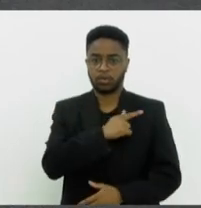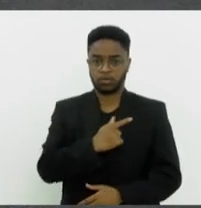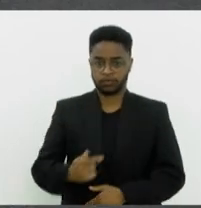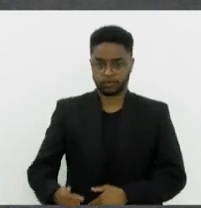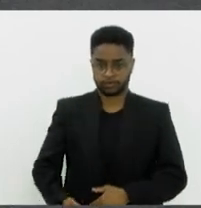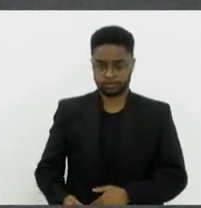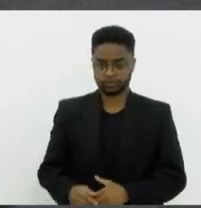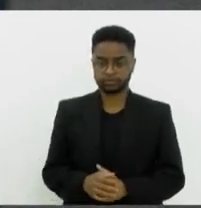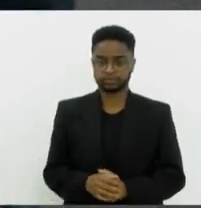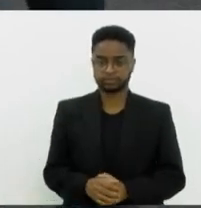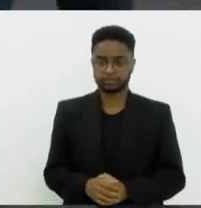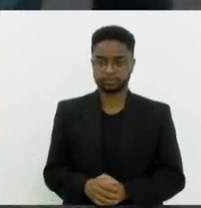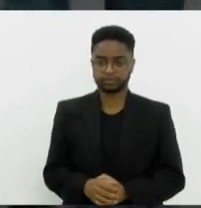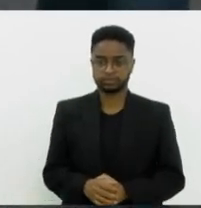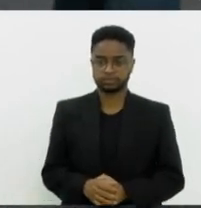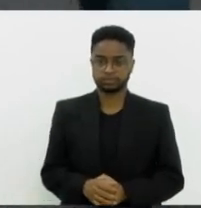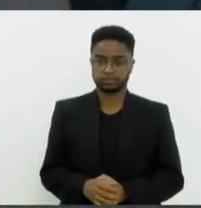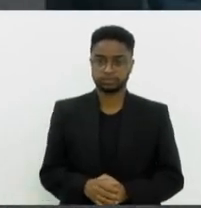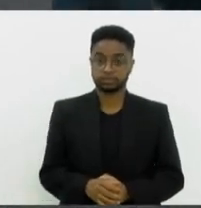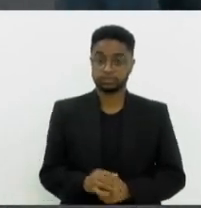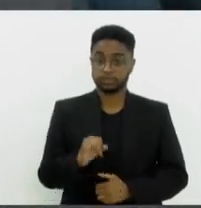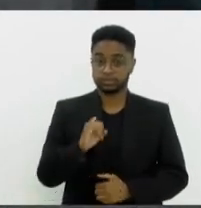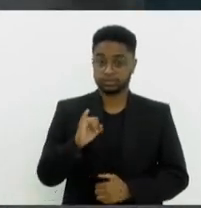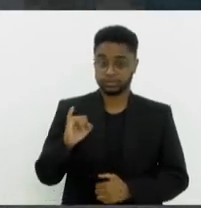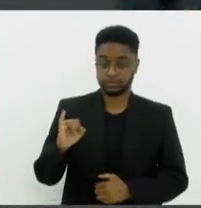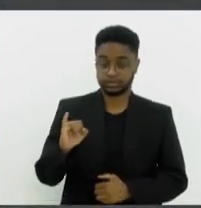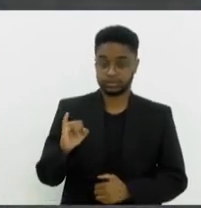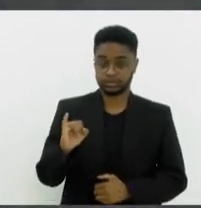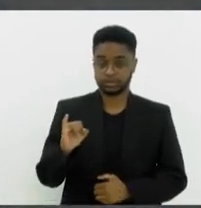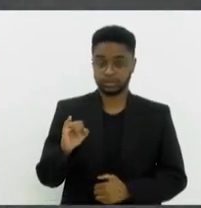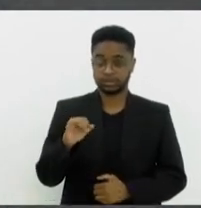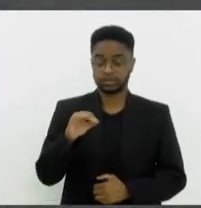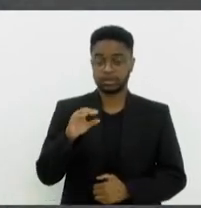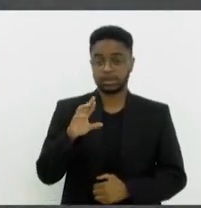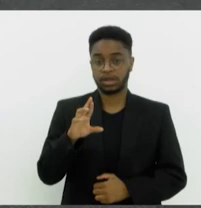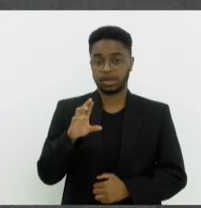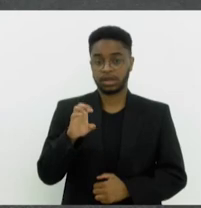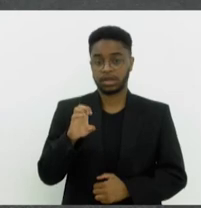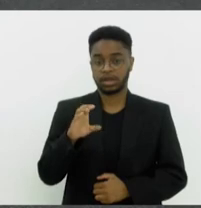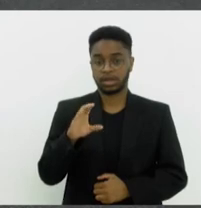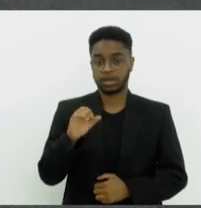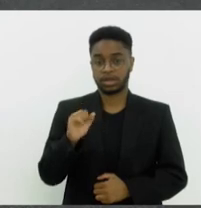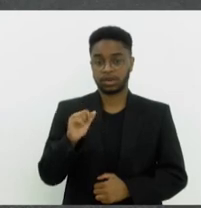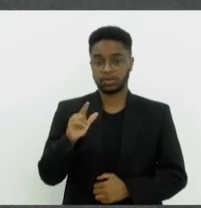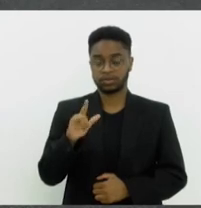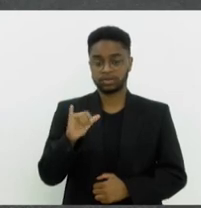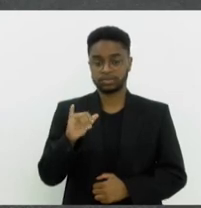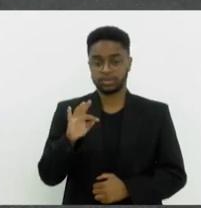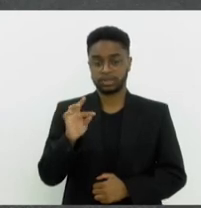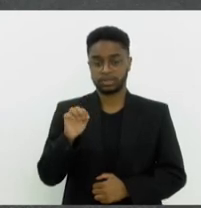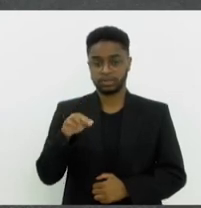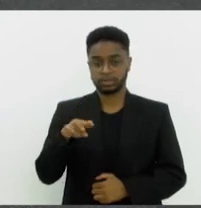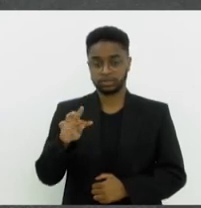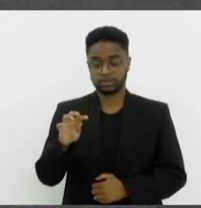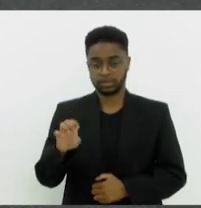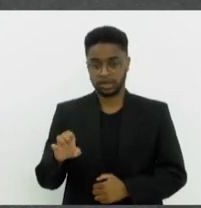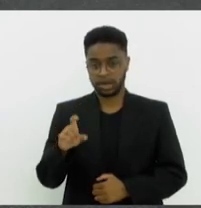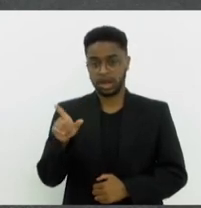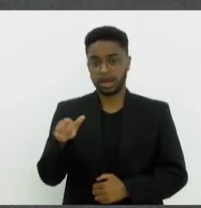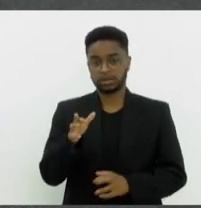governador. Se ela é recalcitrante, compete ao governador